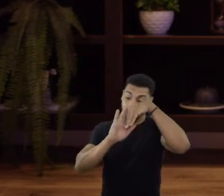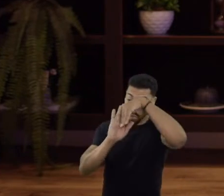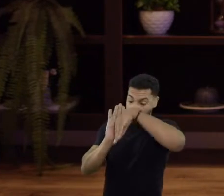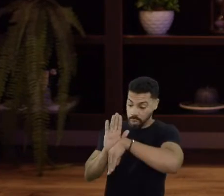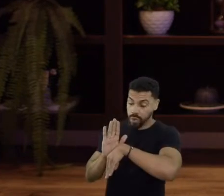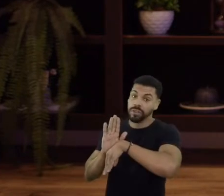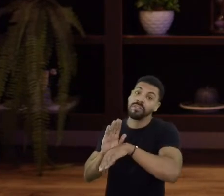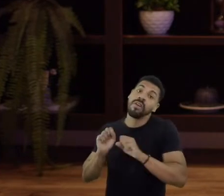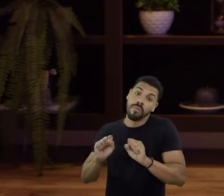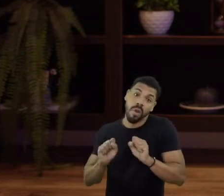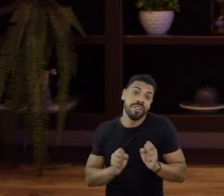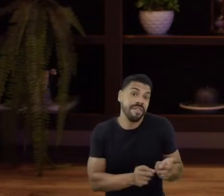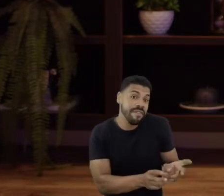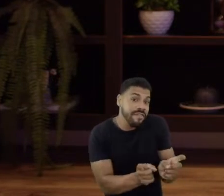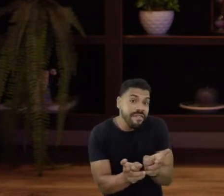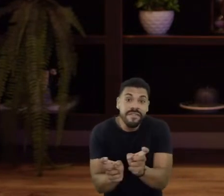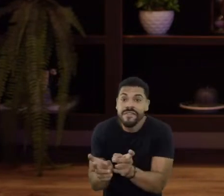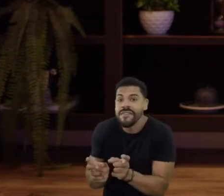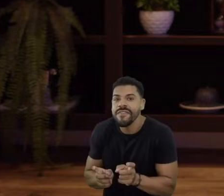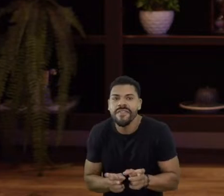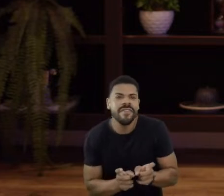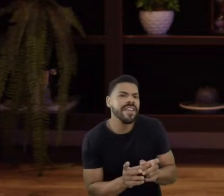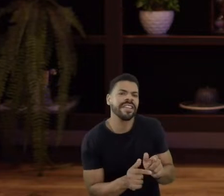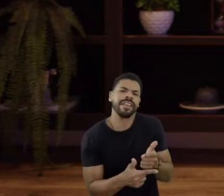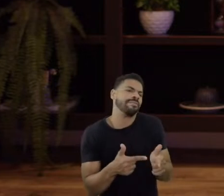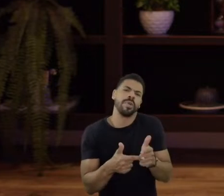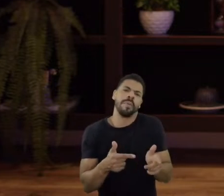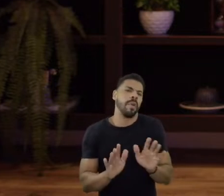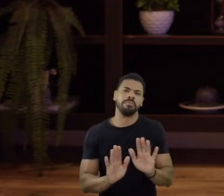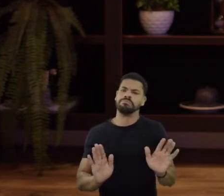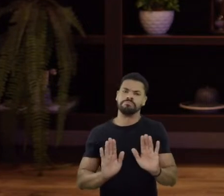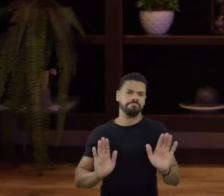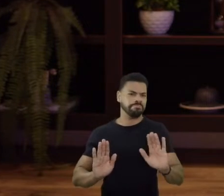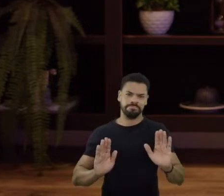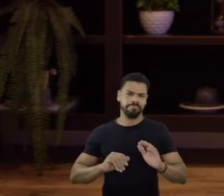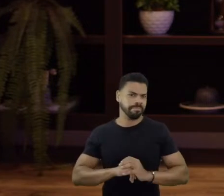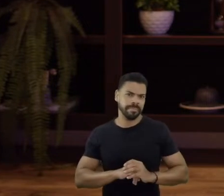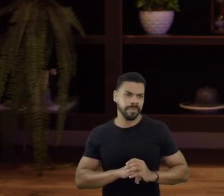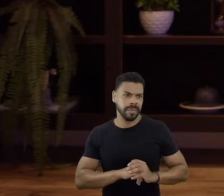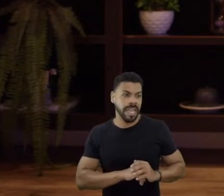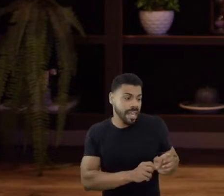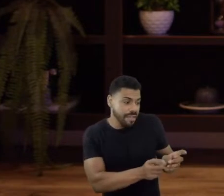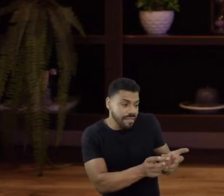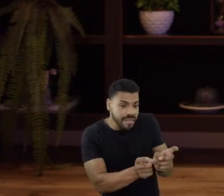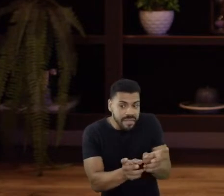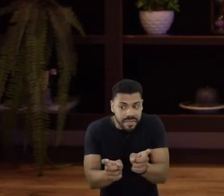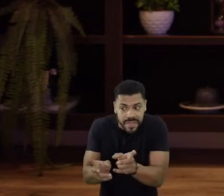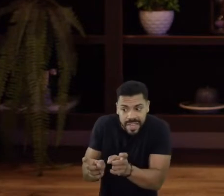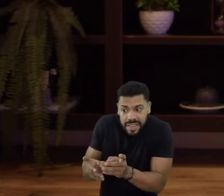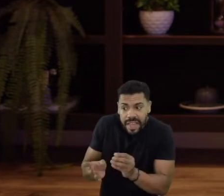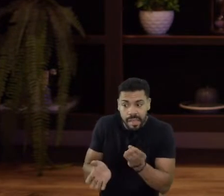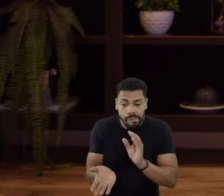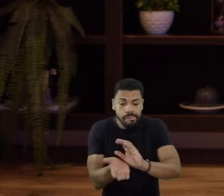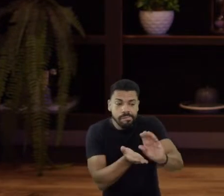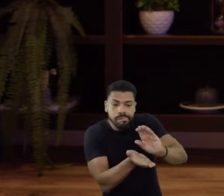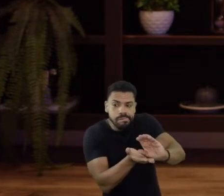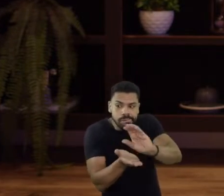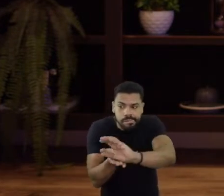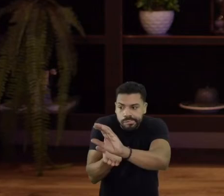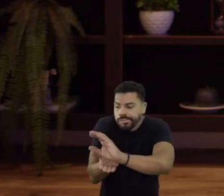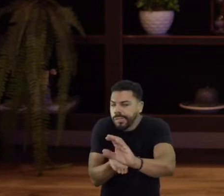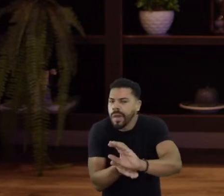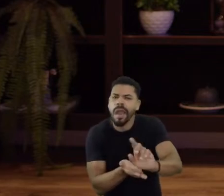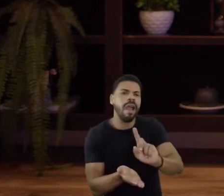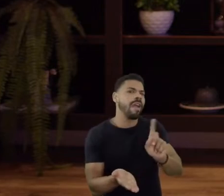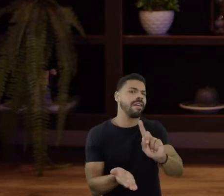pode chegar lá e vender o seu fundo negociado em bolsa sem menor problema não precisa eh vender colocar a sua ordem de venda que é o que acontece